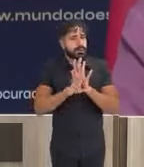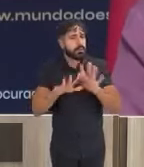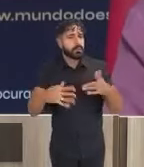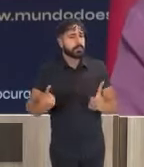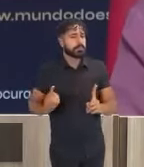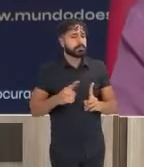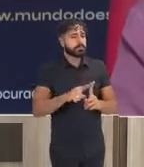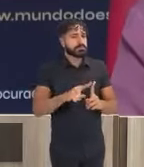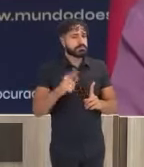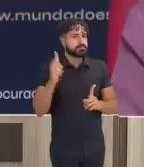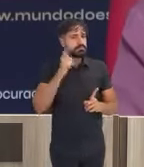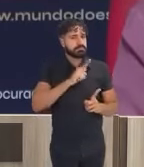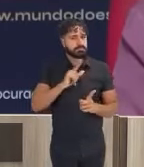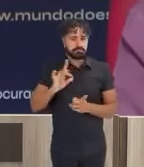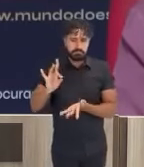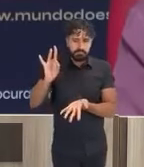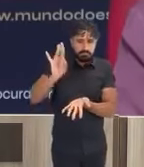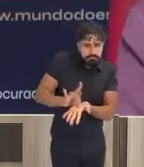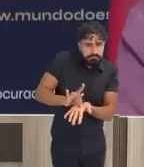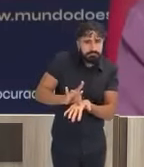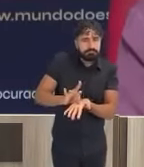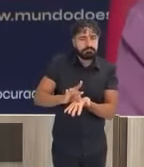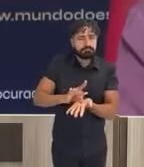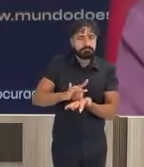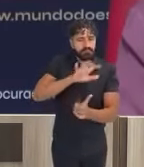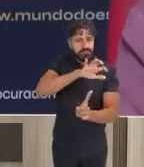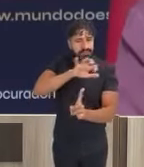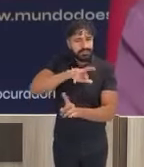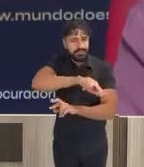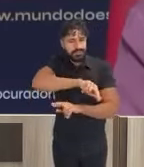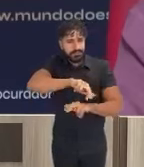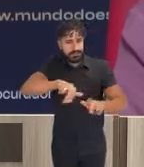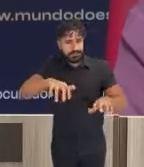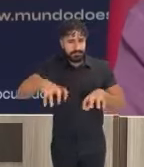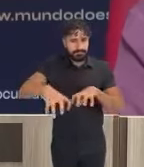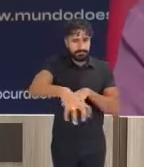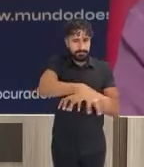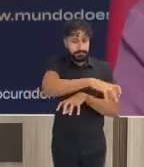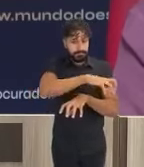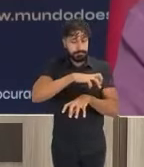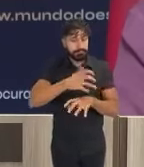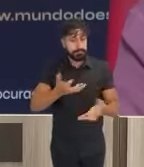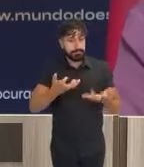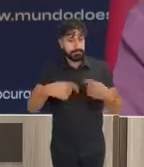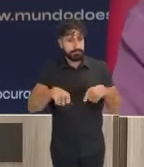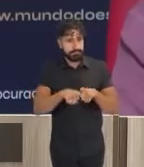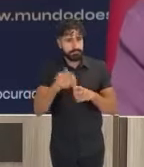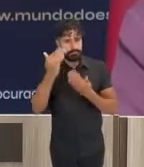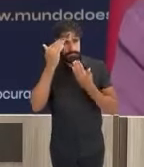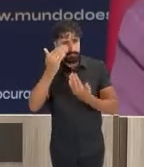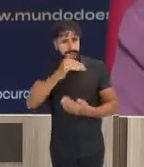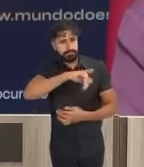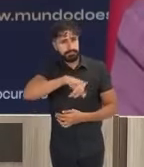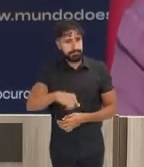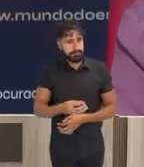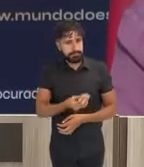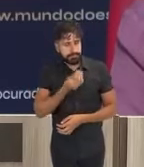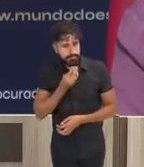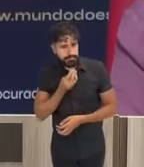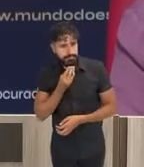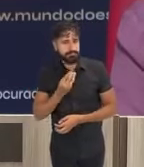sua implementação para esses diversos atores. Então, quero também agradecer a oportunidade